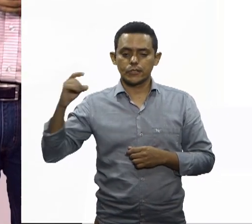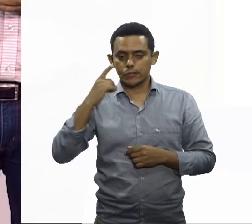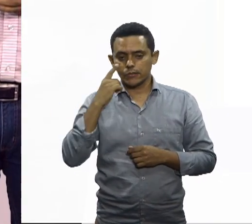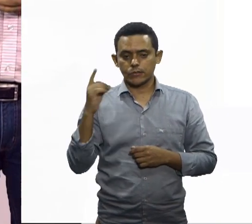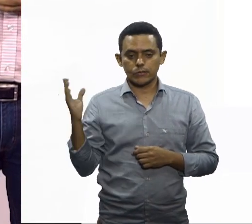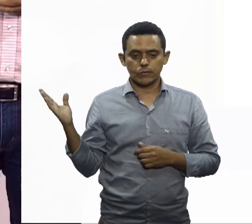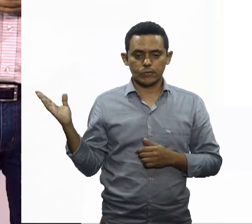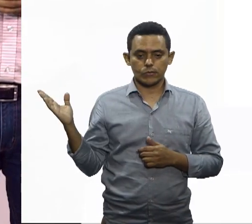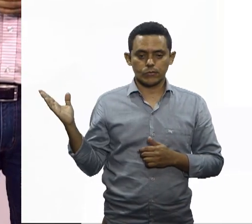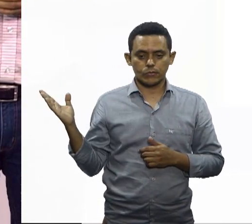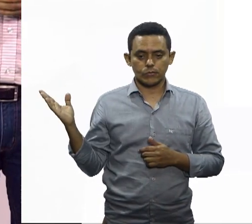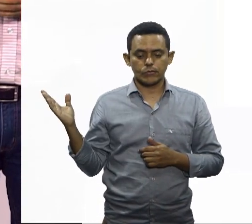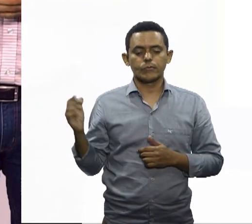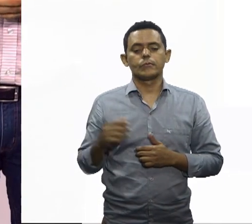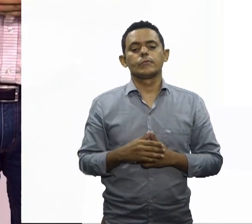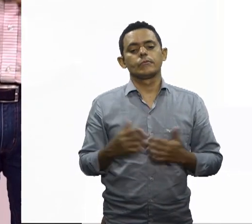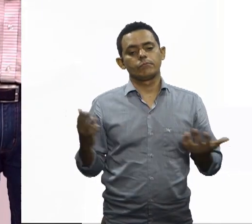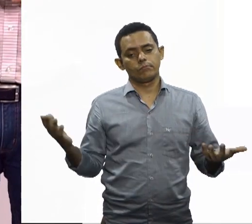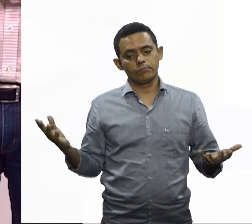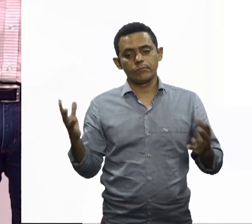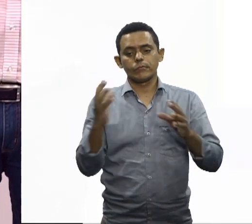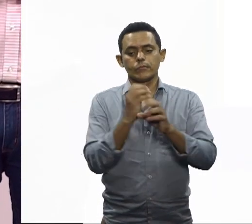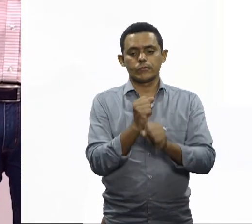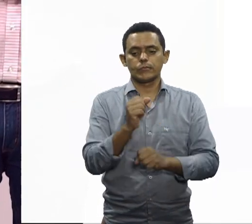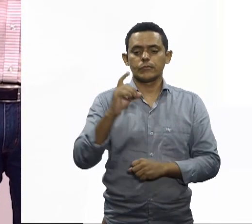ali. Então, o total ali, pessoal, foi de